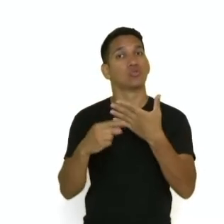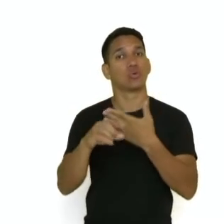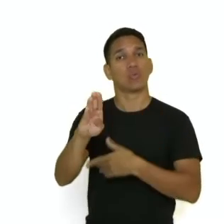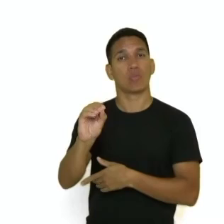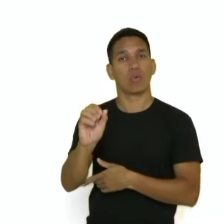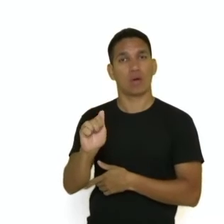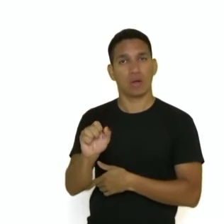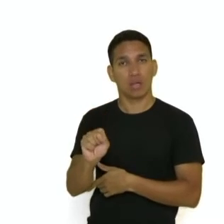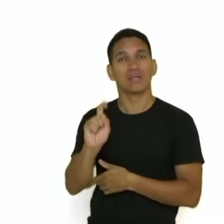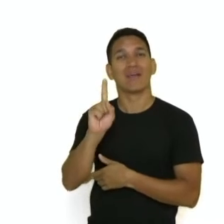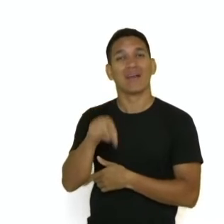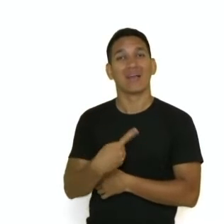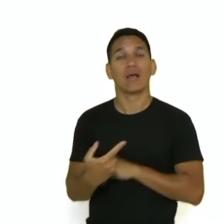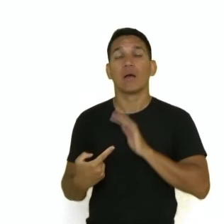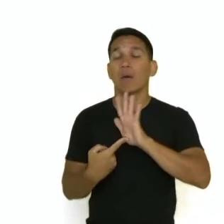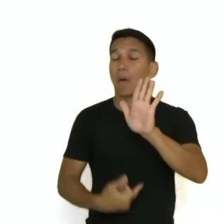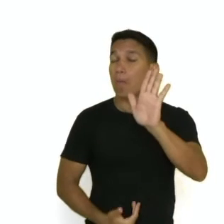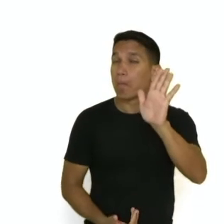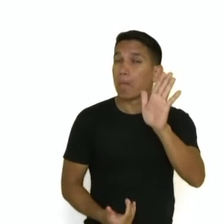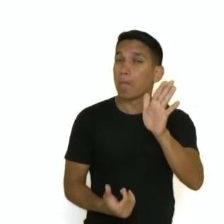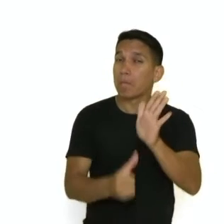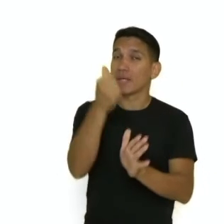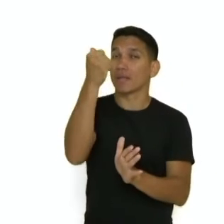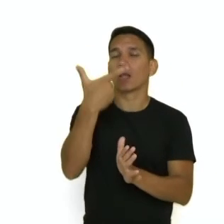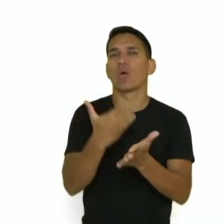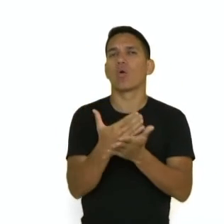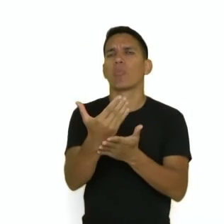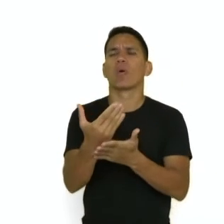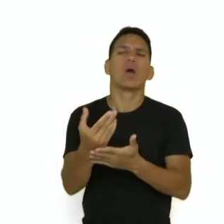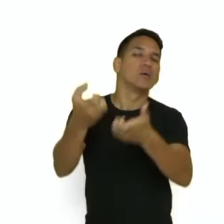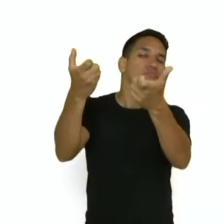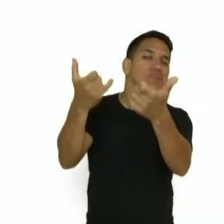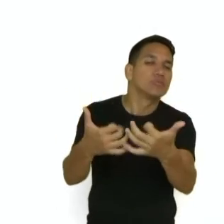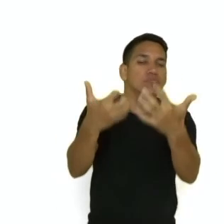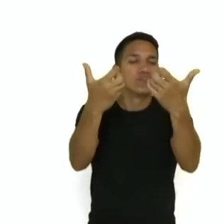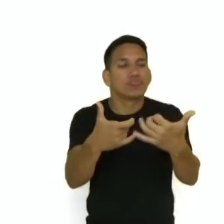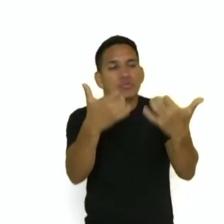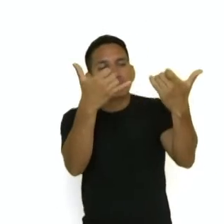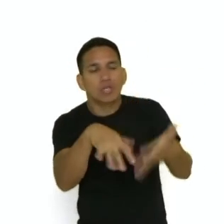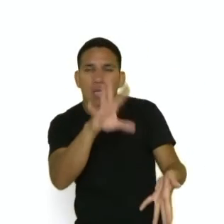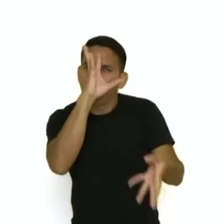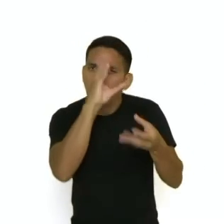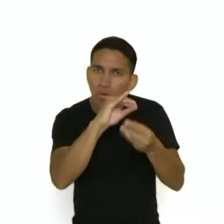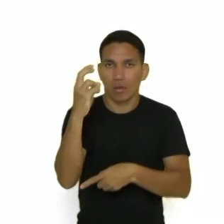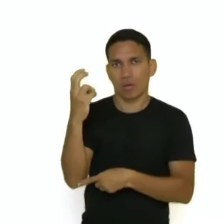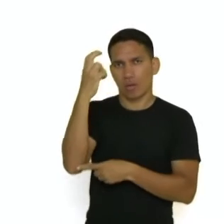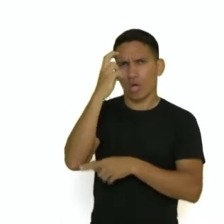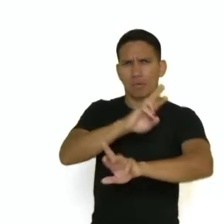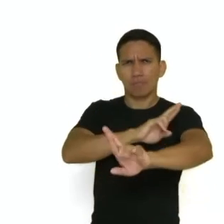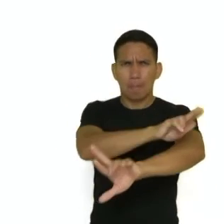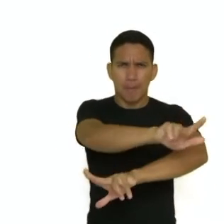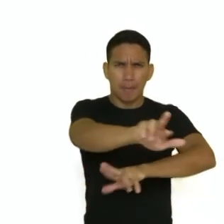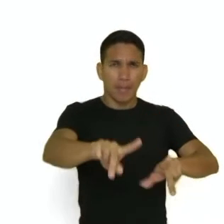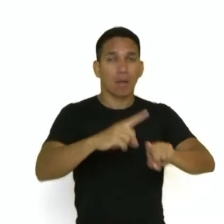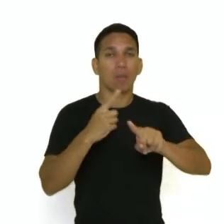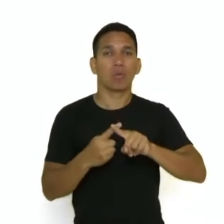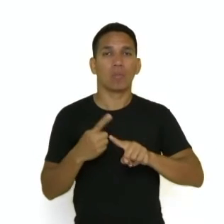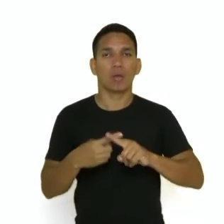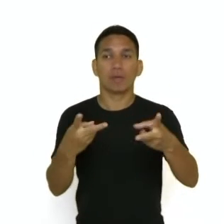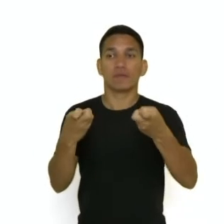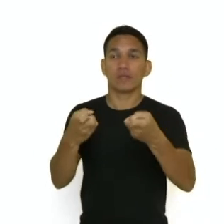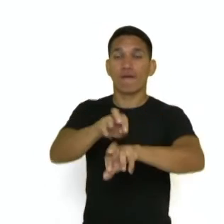autor e precursor da noção de diversidade, compreendendo as culturas sob o ponto de vista da